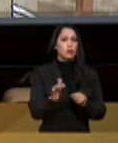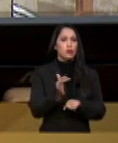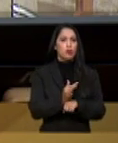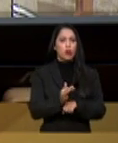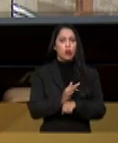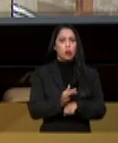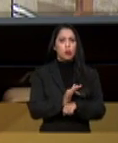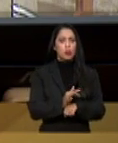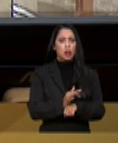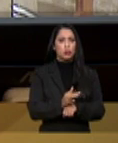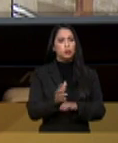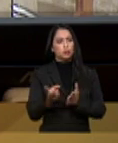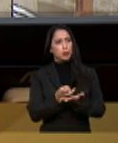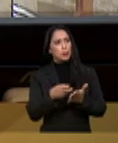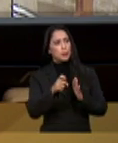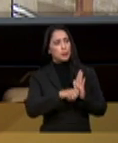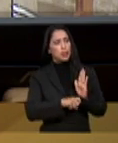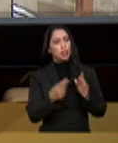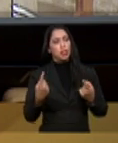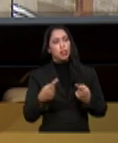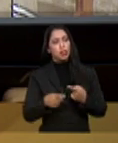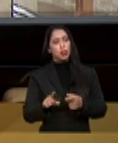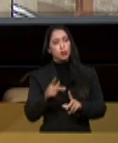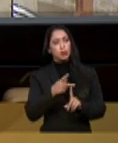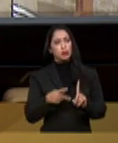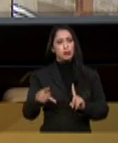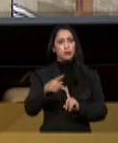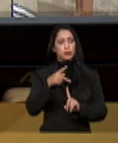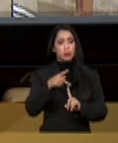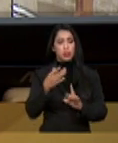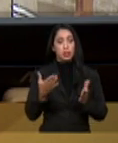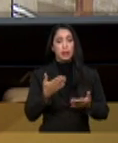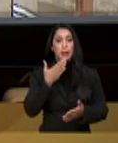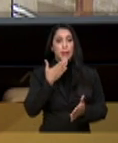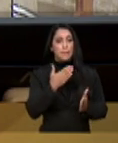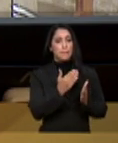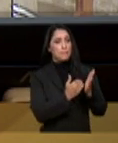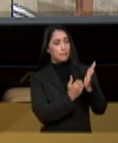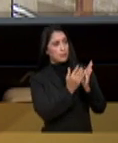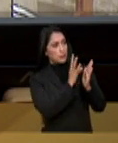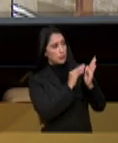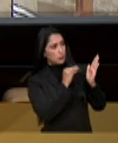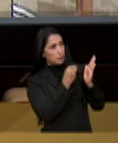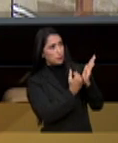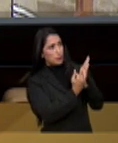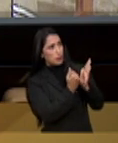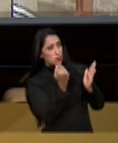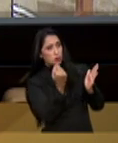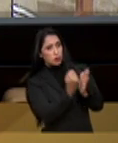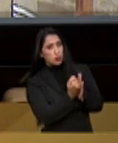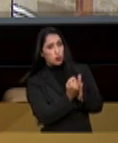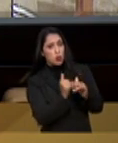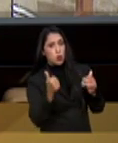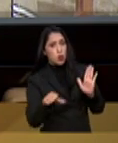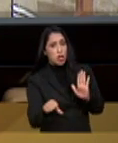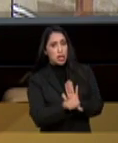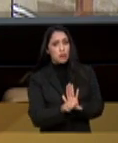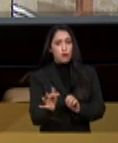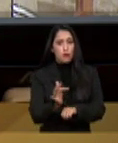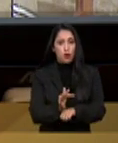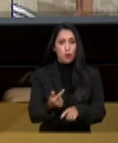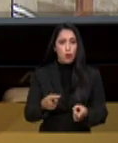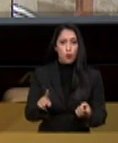e contra a Previdência Social. Na petição inicial, sustenta-se que, na hipótese de crimes formais